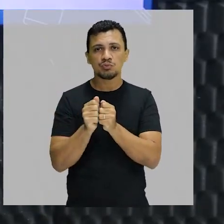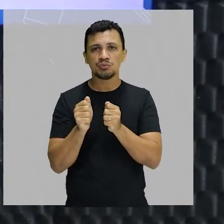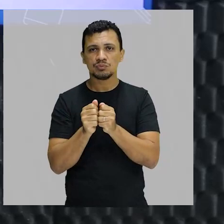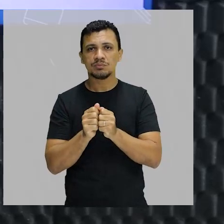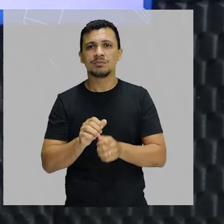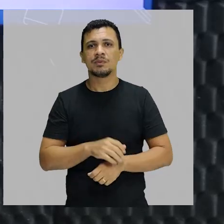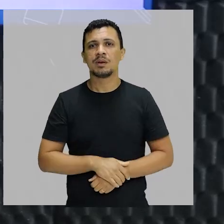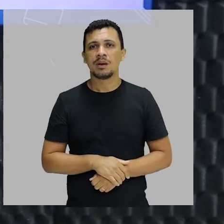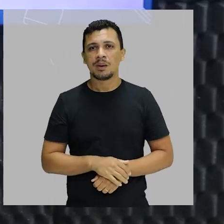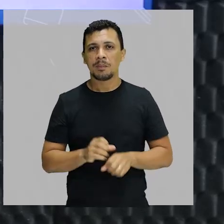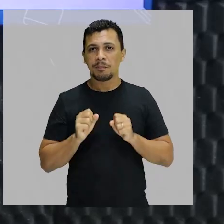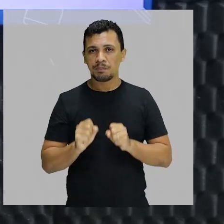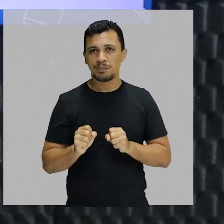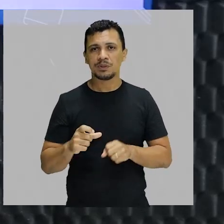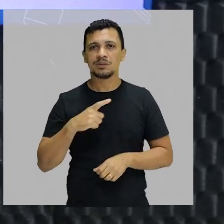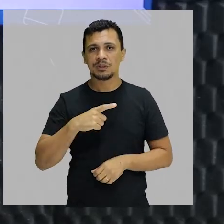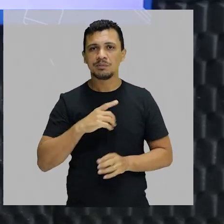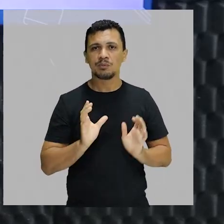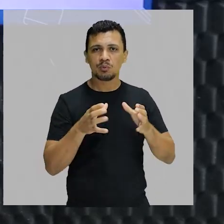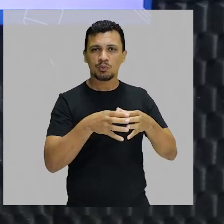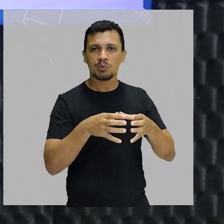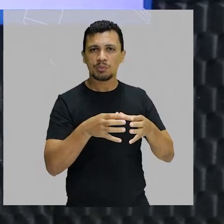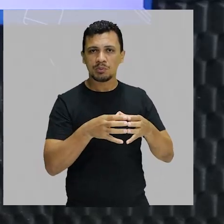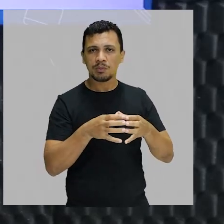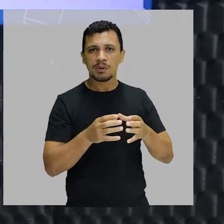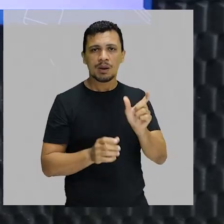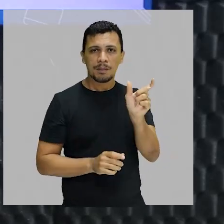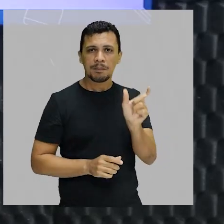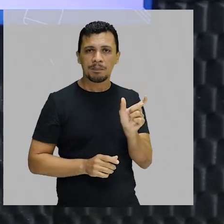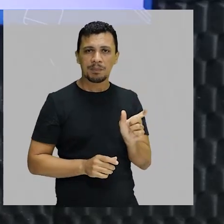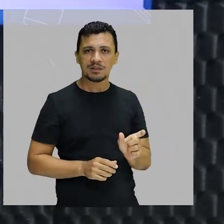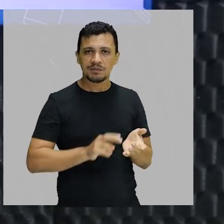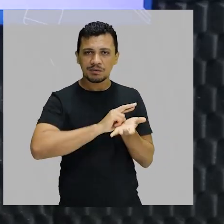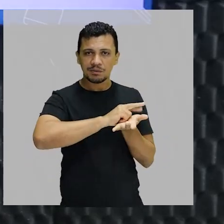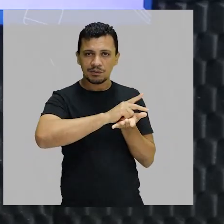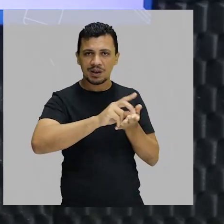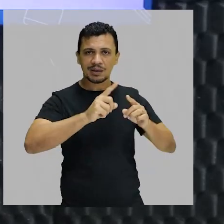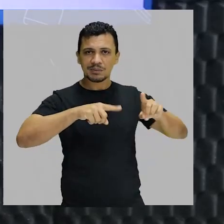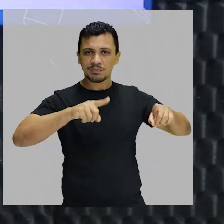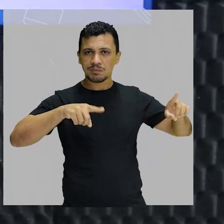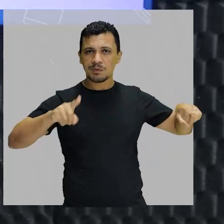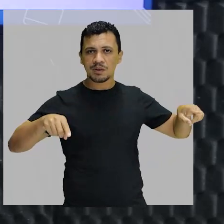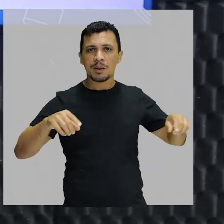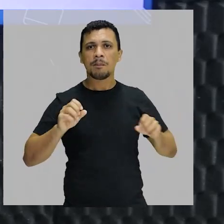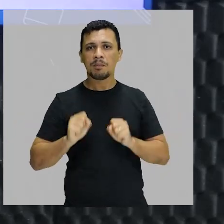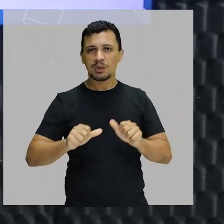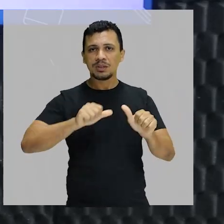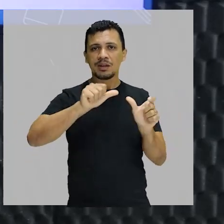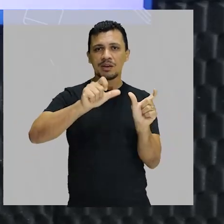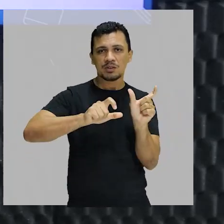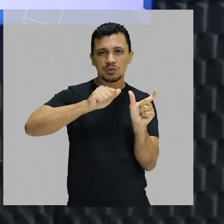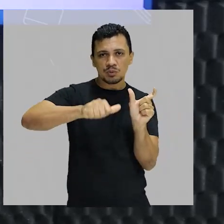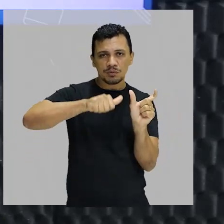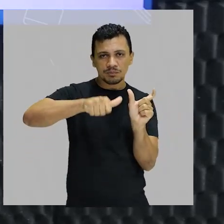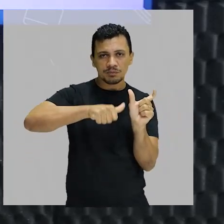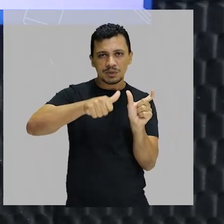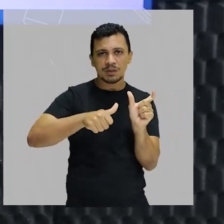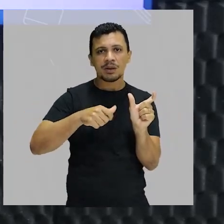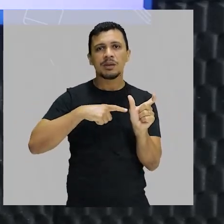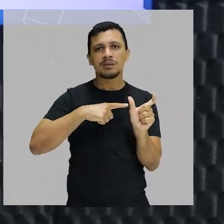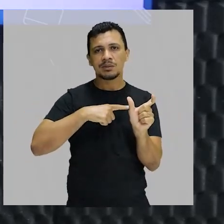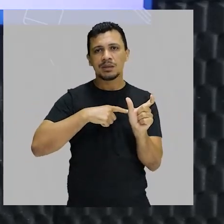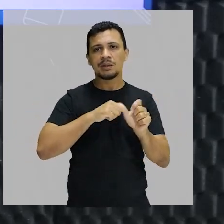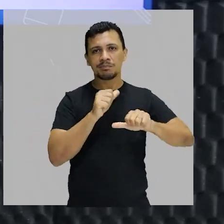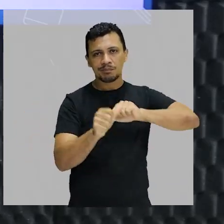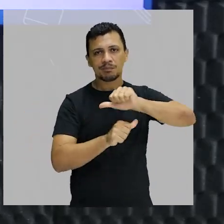considerados uma classe de palavras variáveis porque podem sofrer flexões e ter suas formas alteradas. Aí eu falei